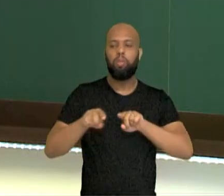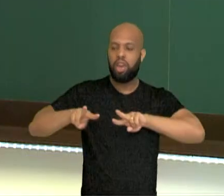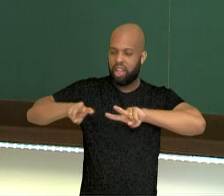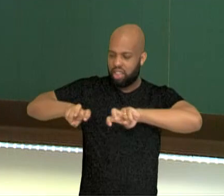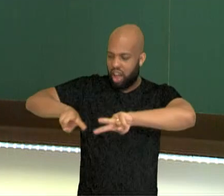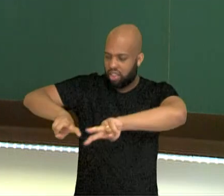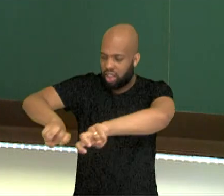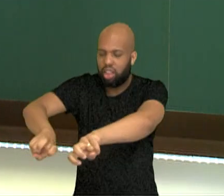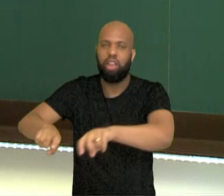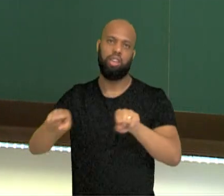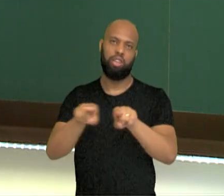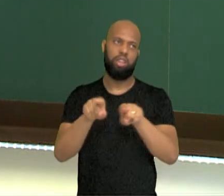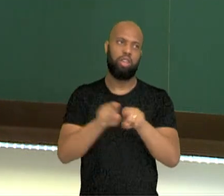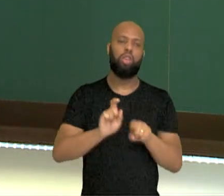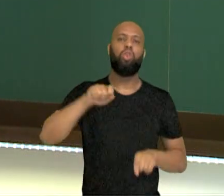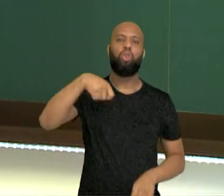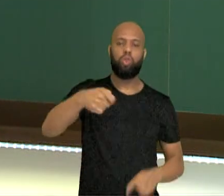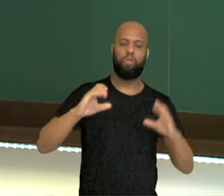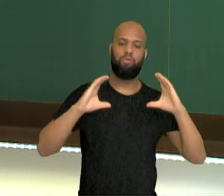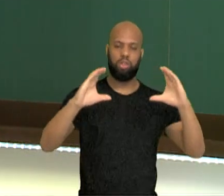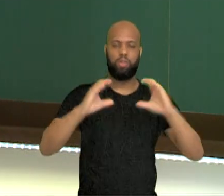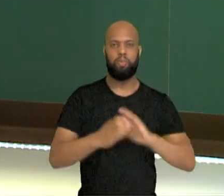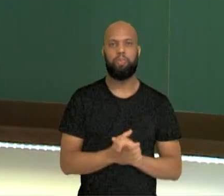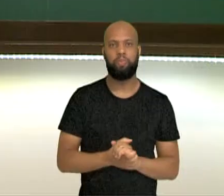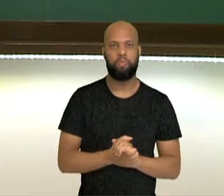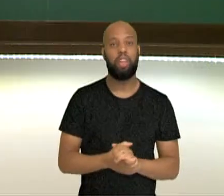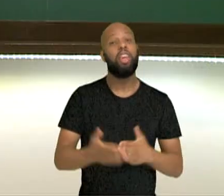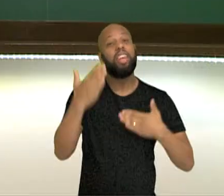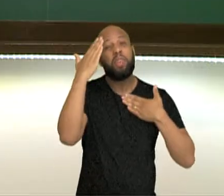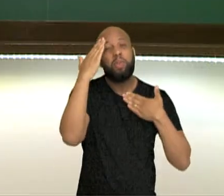um pouco mais aí sobre as funções.